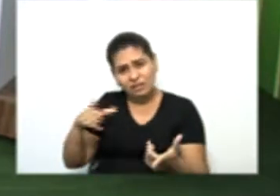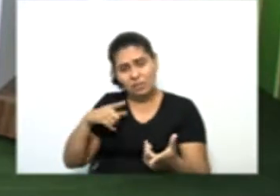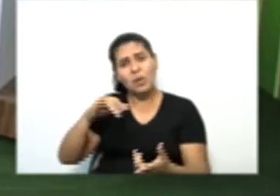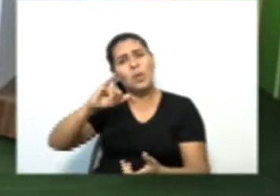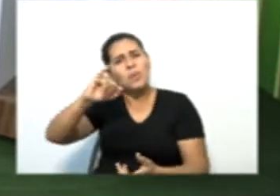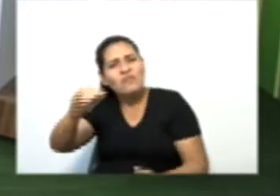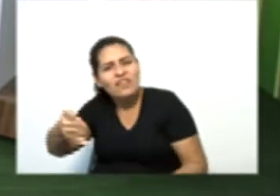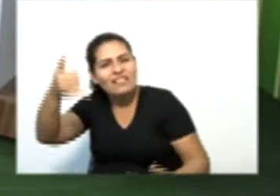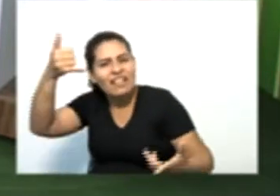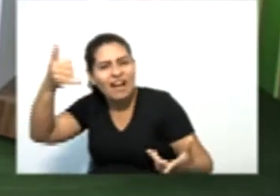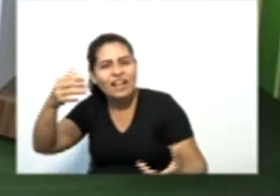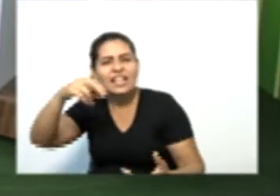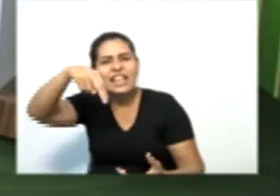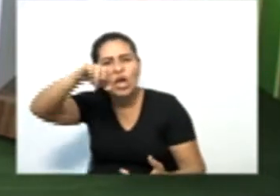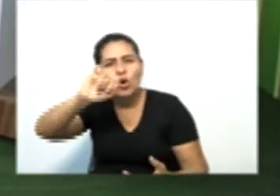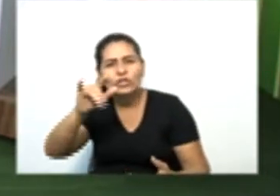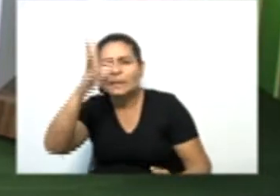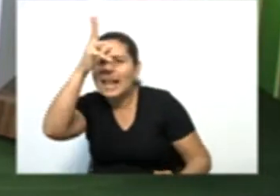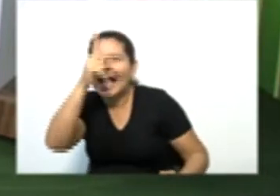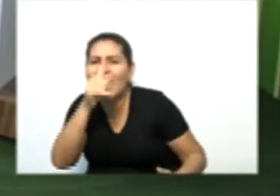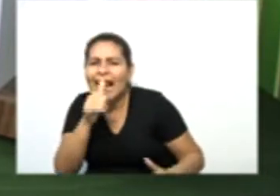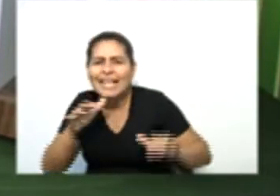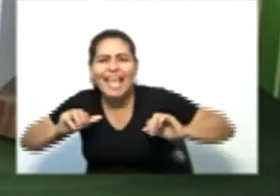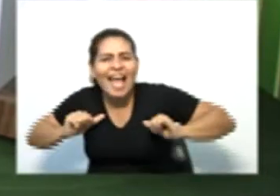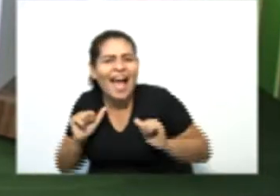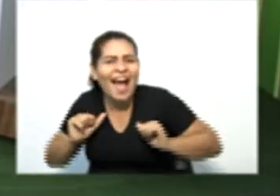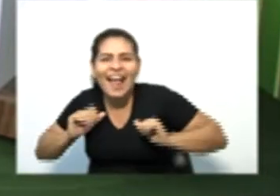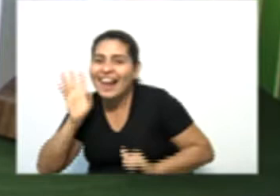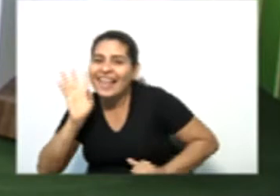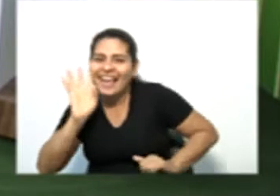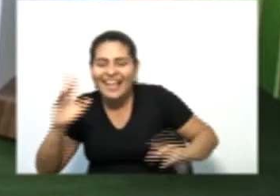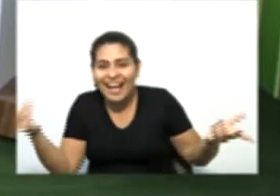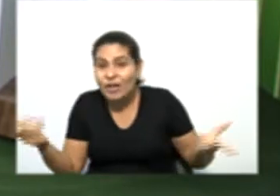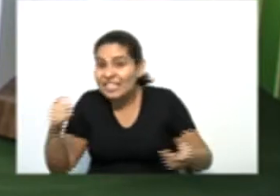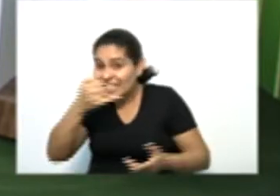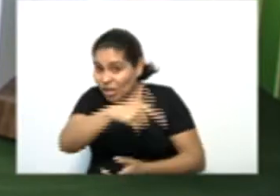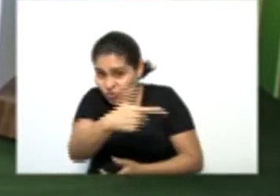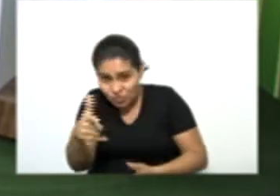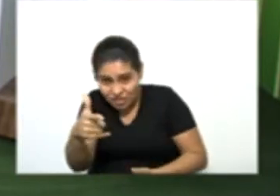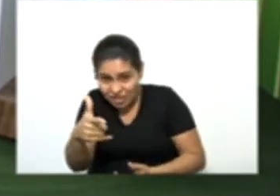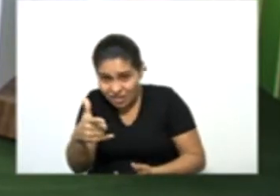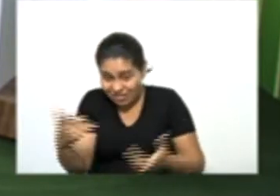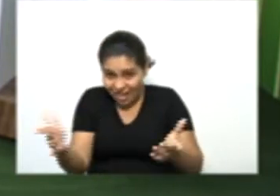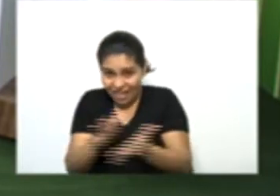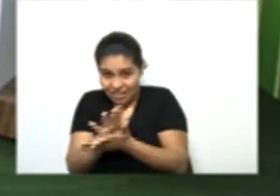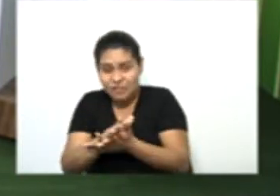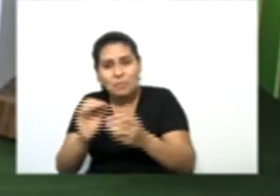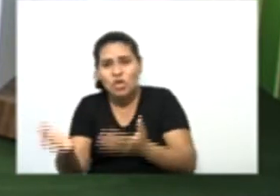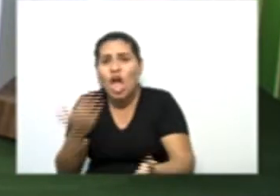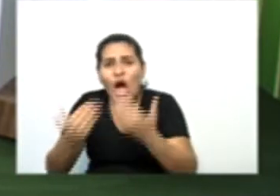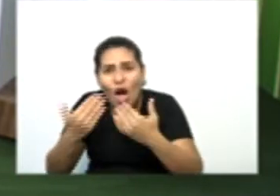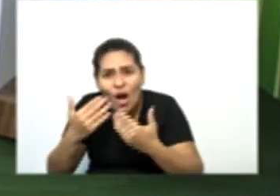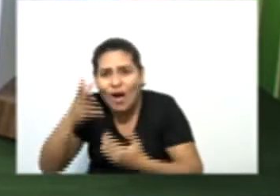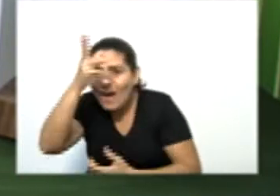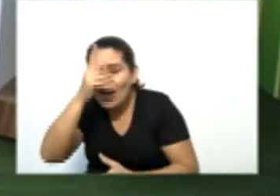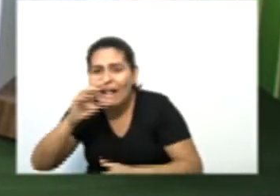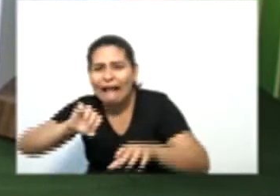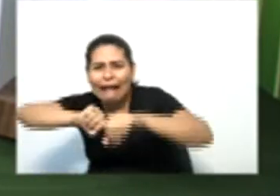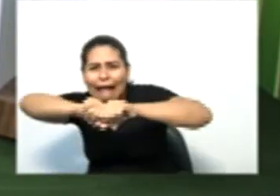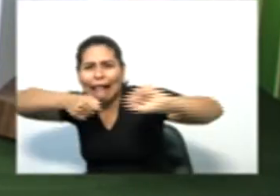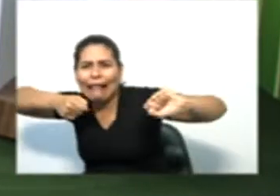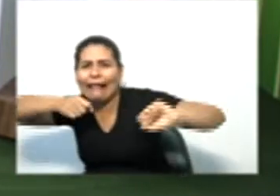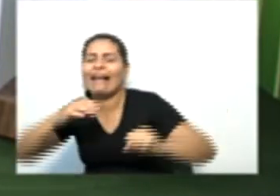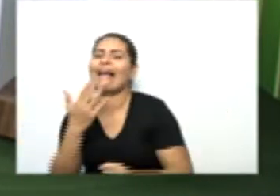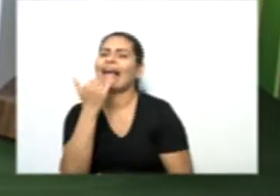você, sabe? Vamos trabalhar com galinhas? Galinhas é uma coisa muito legal, porque se de repente ela não estiver produzindo muito bem, você pode comer, né, a própria